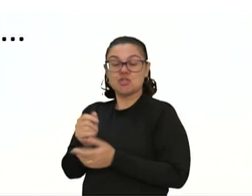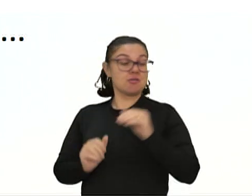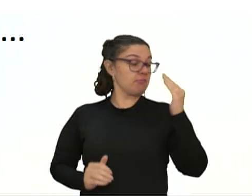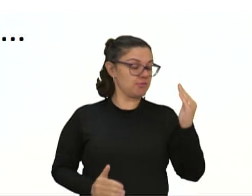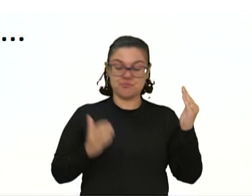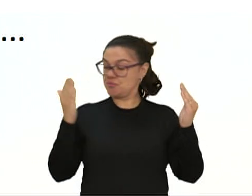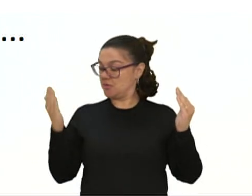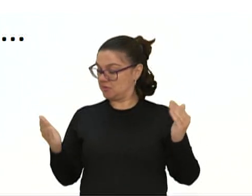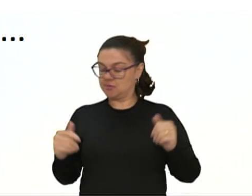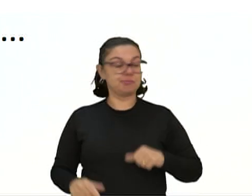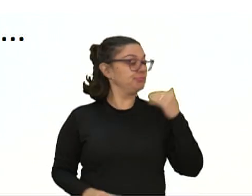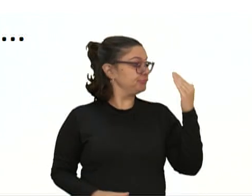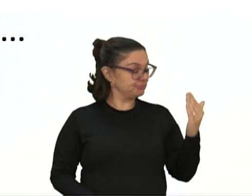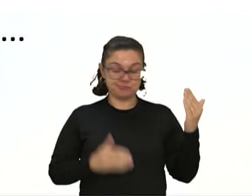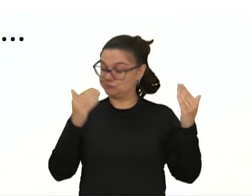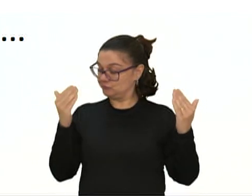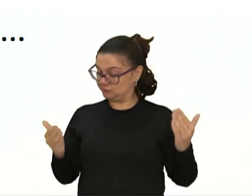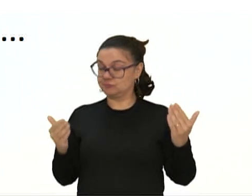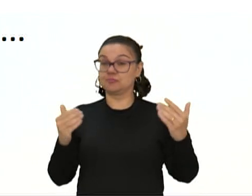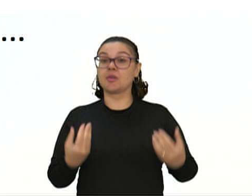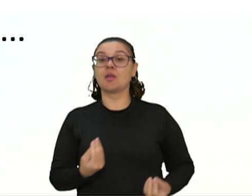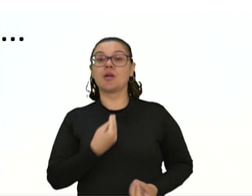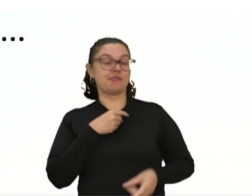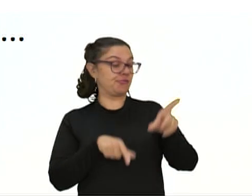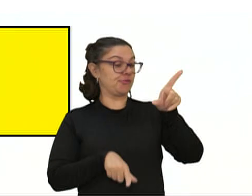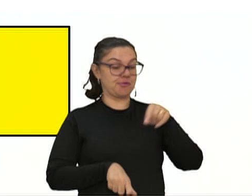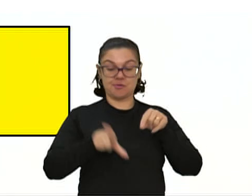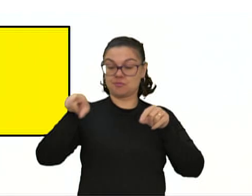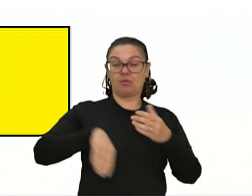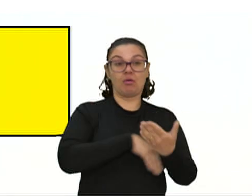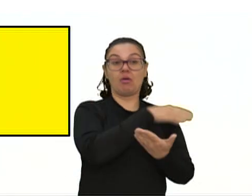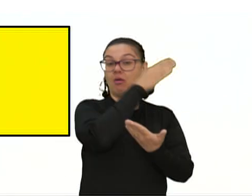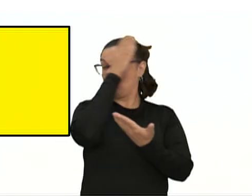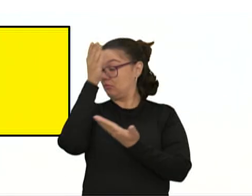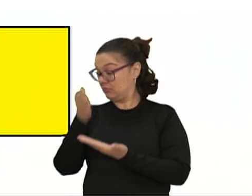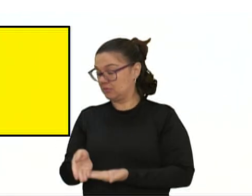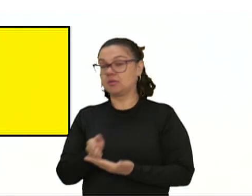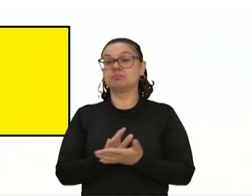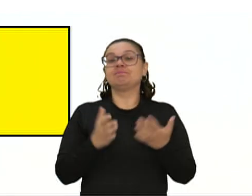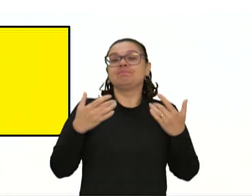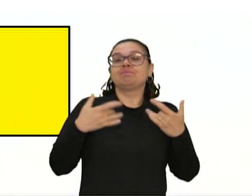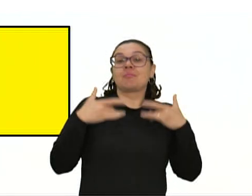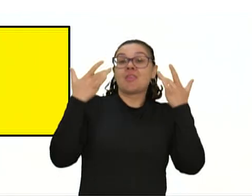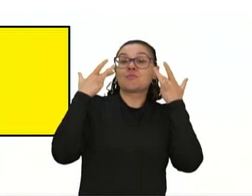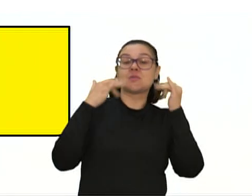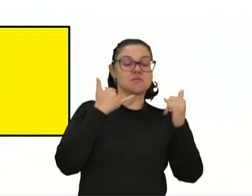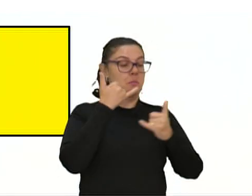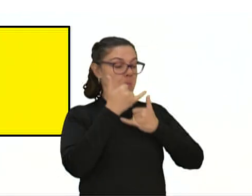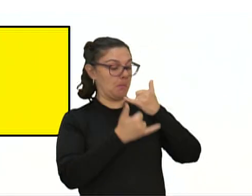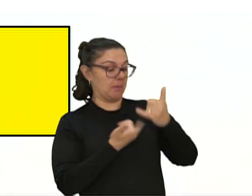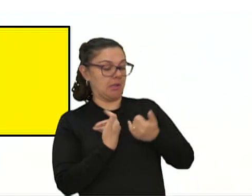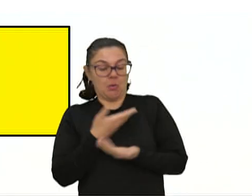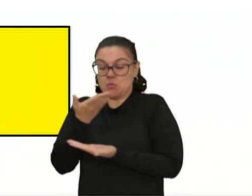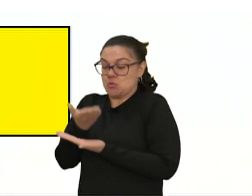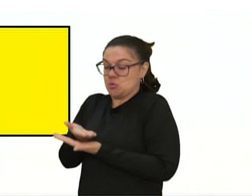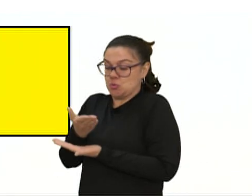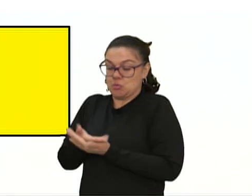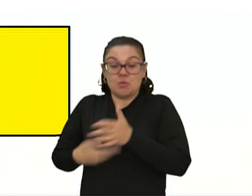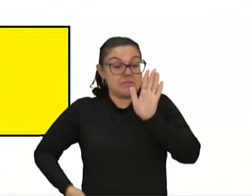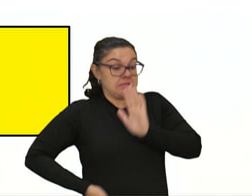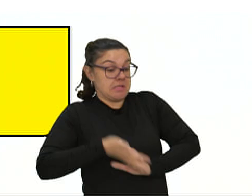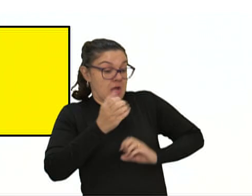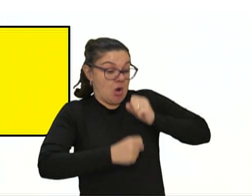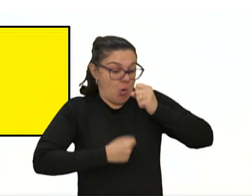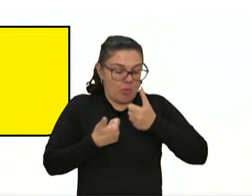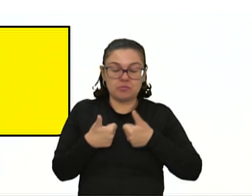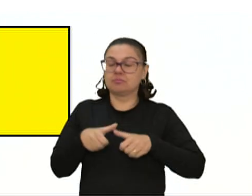ou aquilo, e vivo escolhendo o dia inteiro. Não sei se brinco, não sei se estudo, se saio correndo